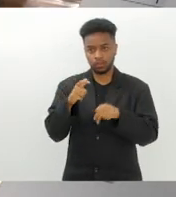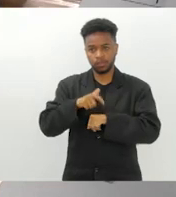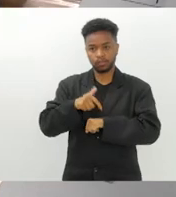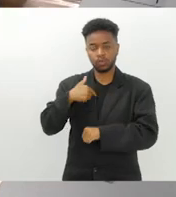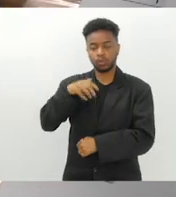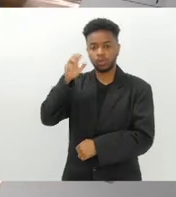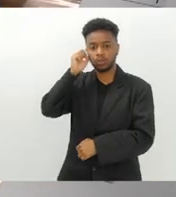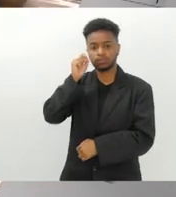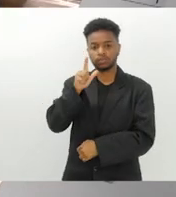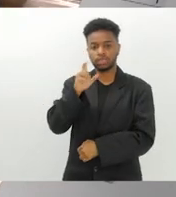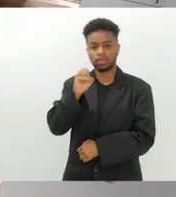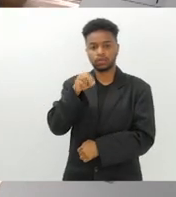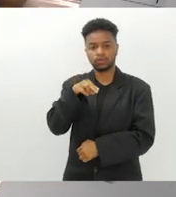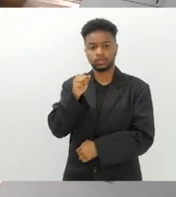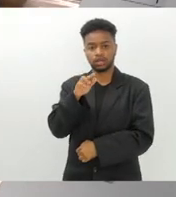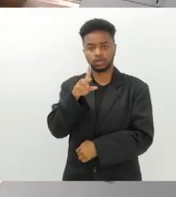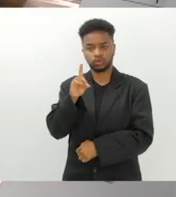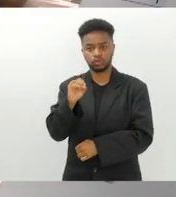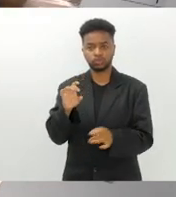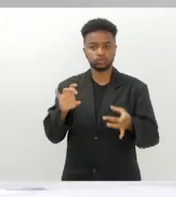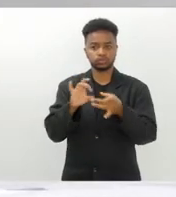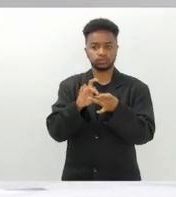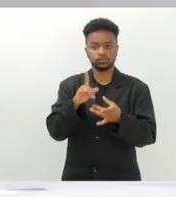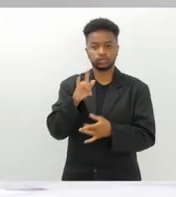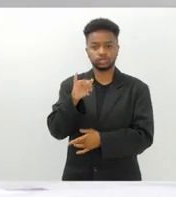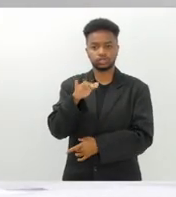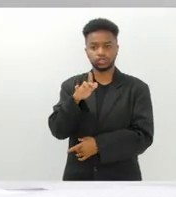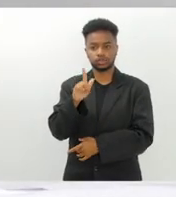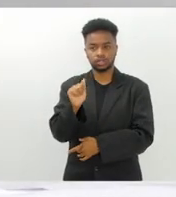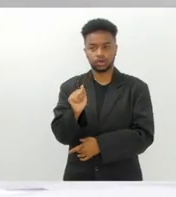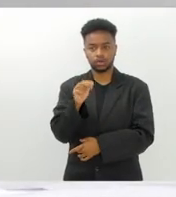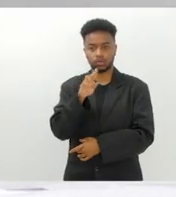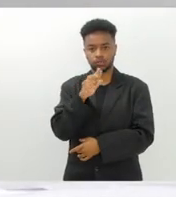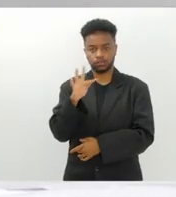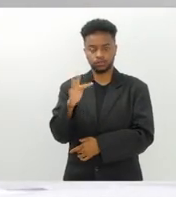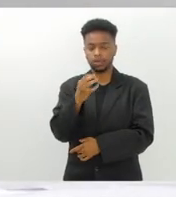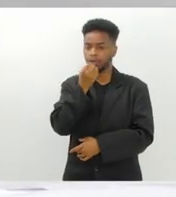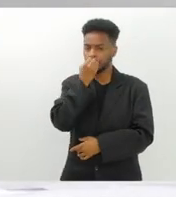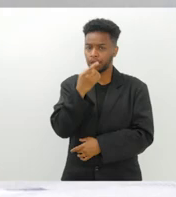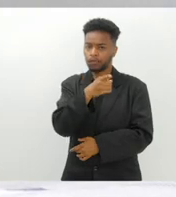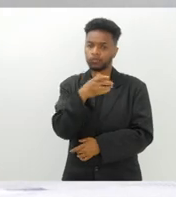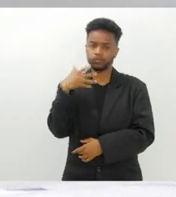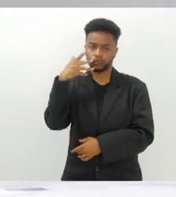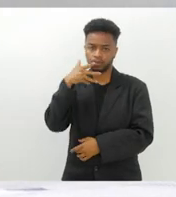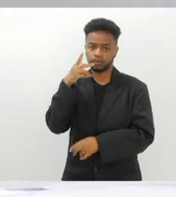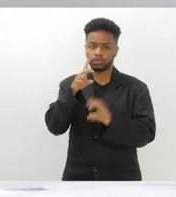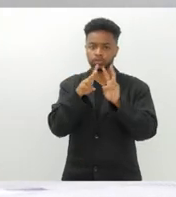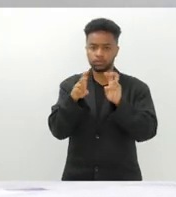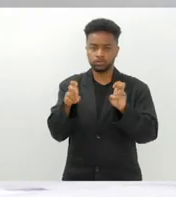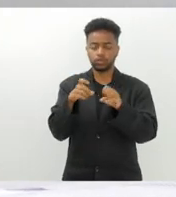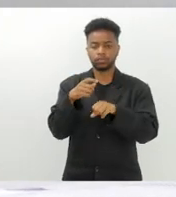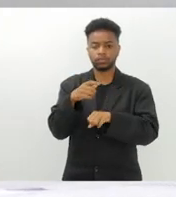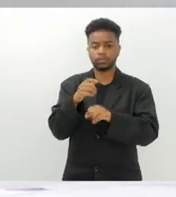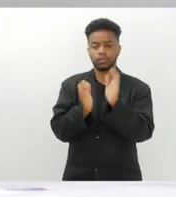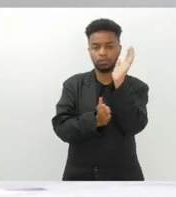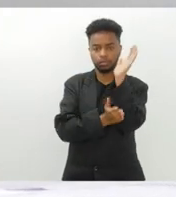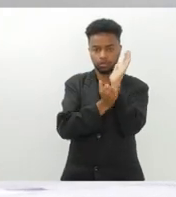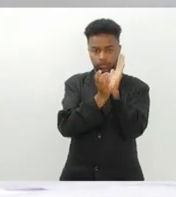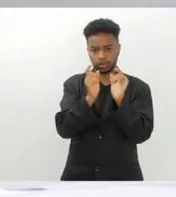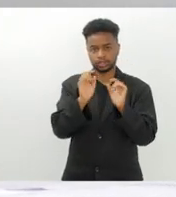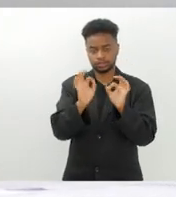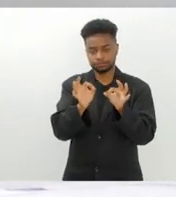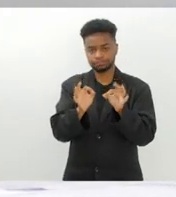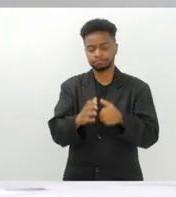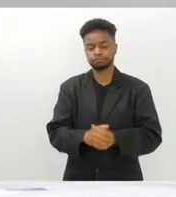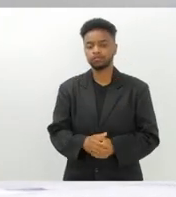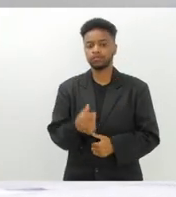Leonardo Vieira aqui, do Ginga UF, que é o seguinte, muito boa a tua fala sobre a questão da burocracia. Eu me lembrei do